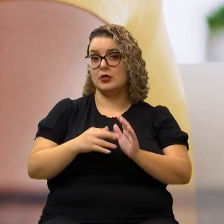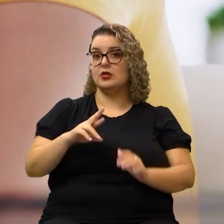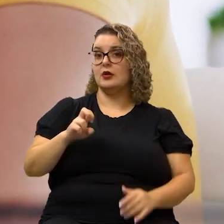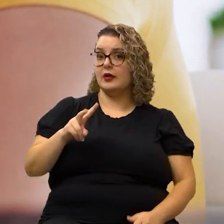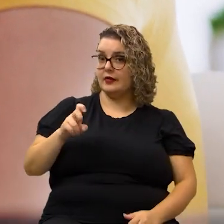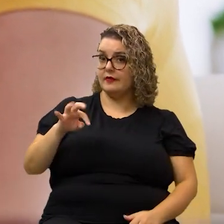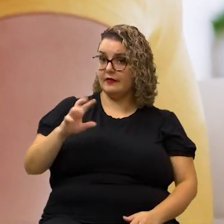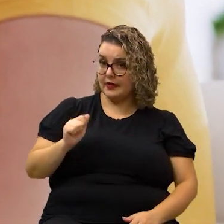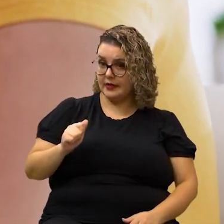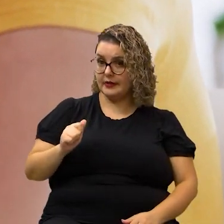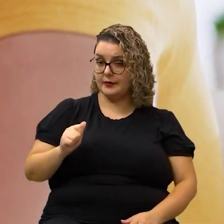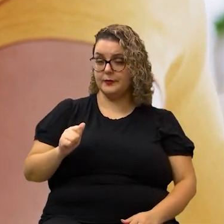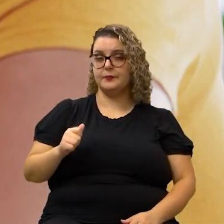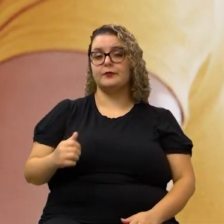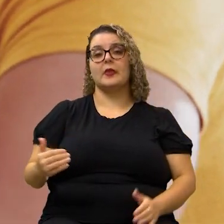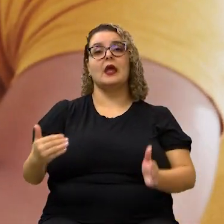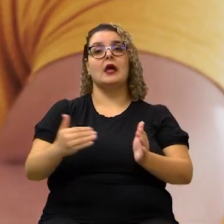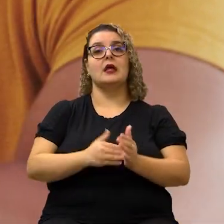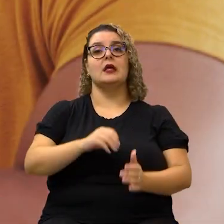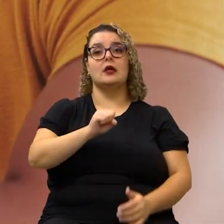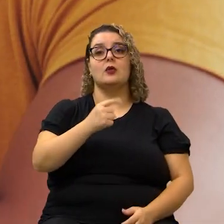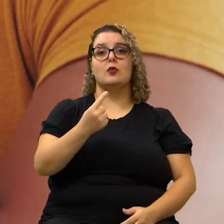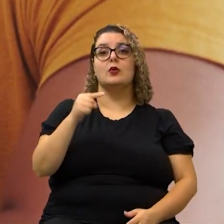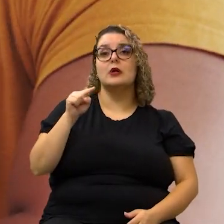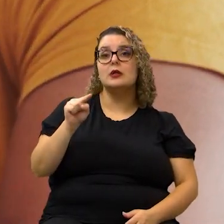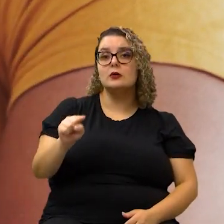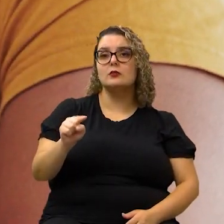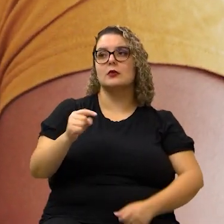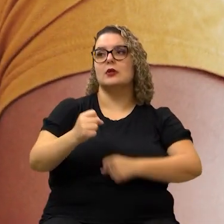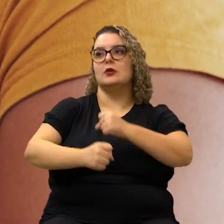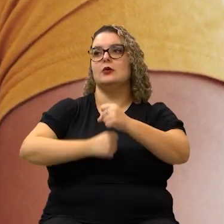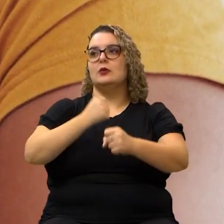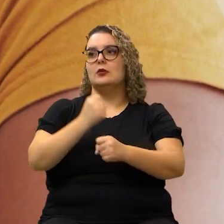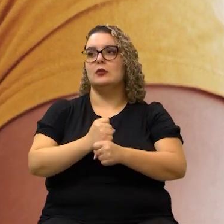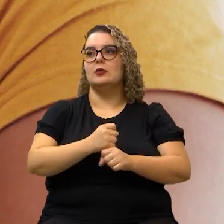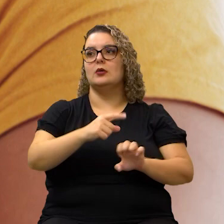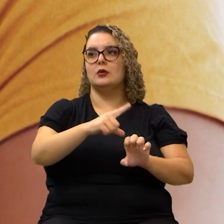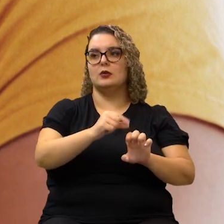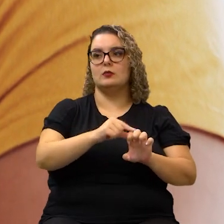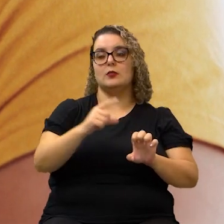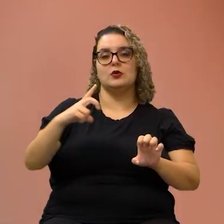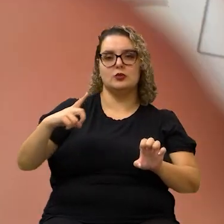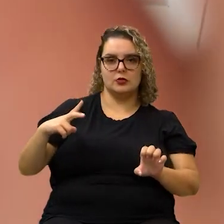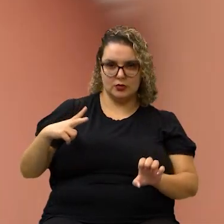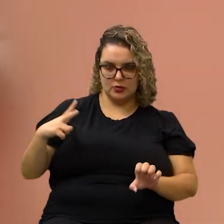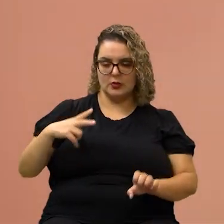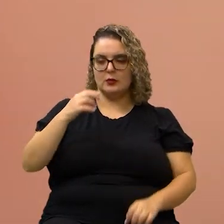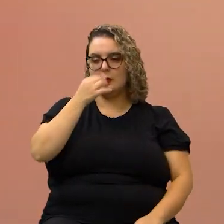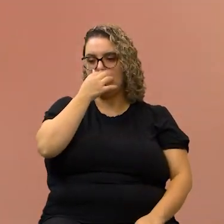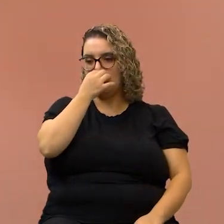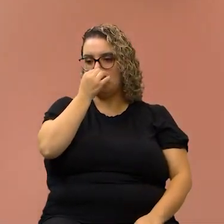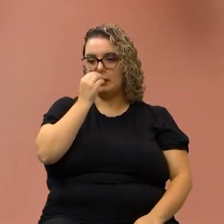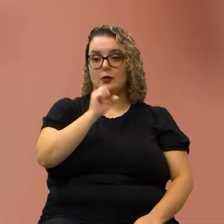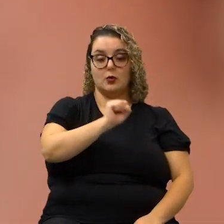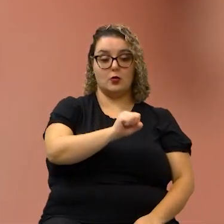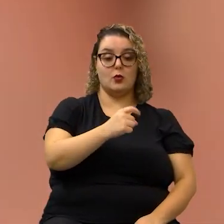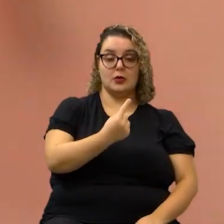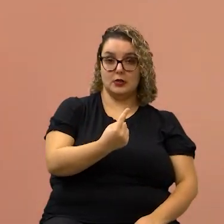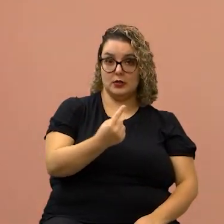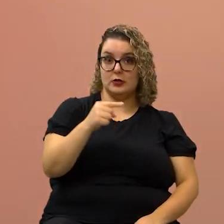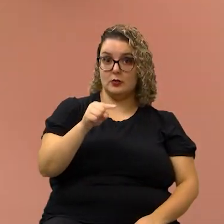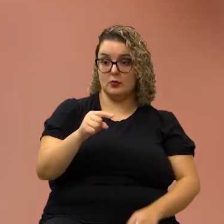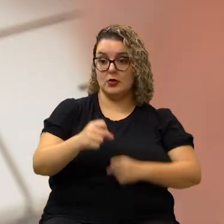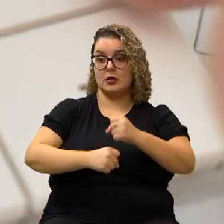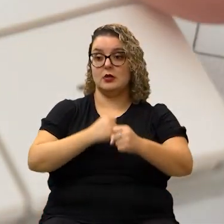de revenda de produtos, até R$ 81 mil ano. Esse é o microempreendedor individual. Entre R$ 81